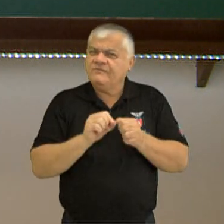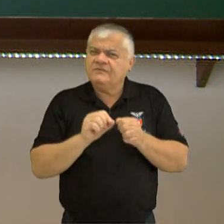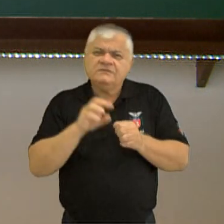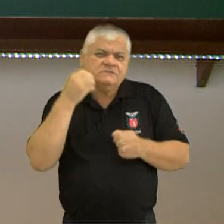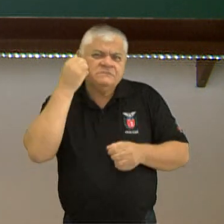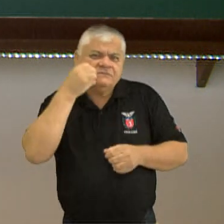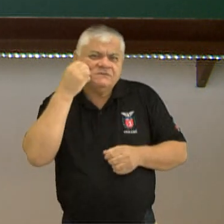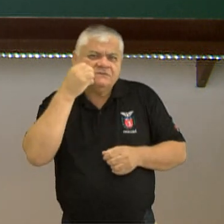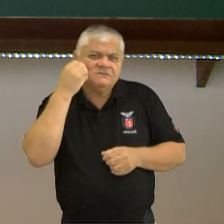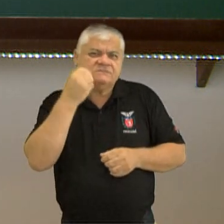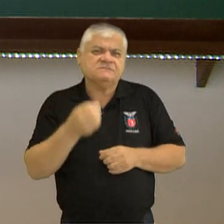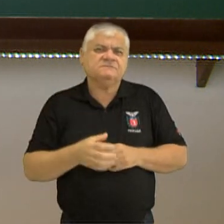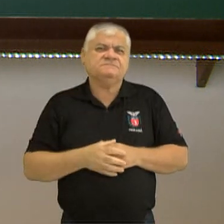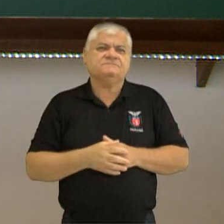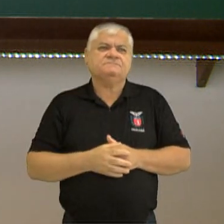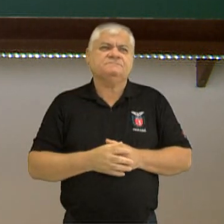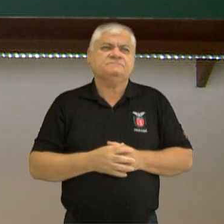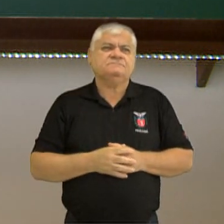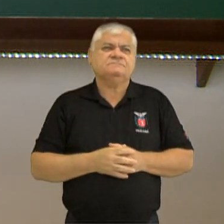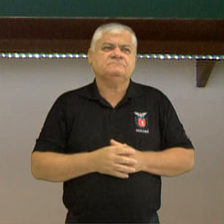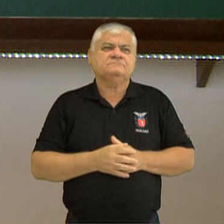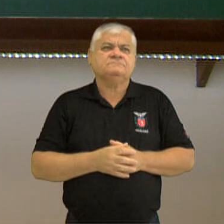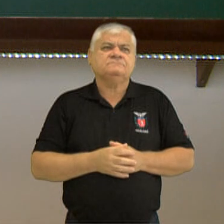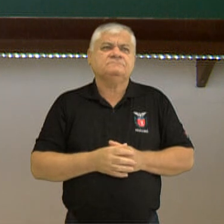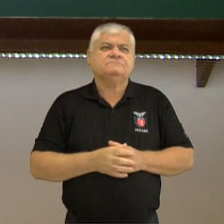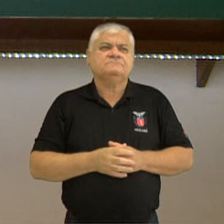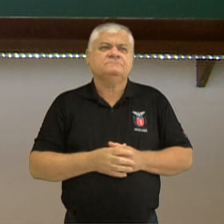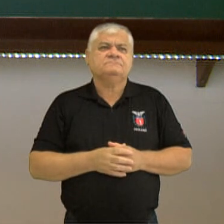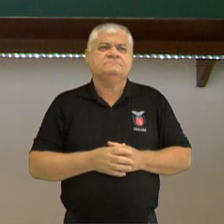experiência. Vem comigo.